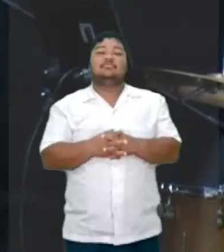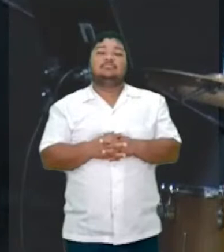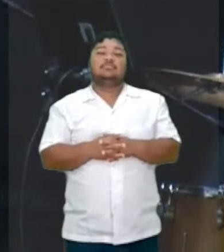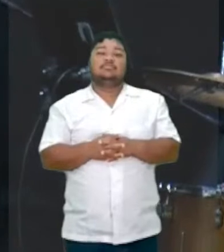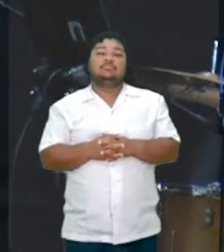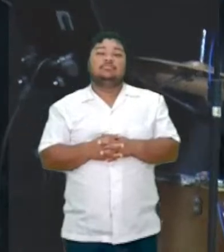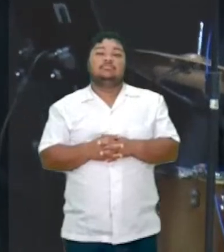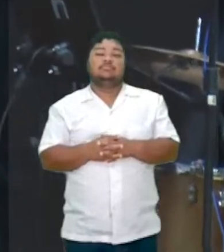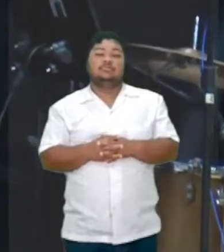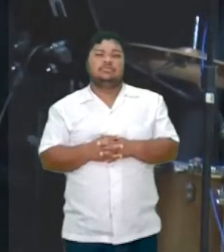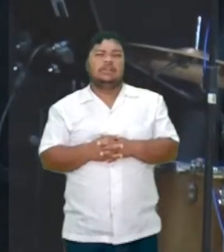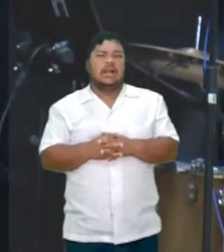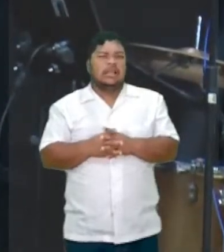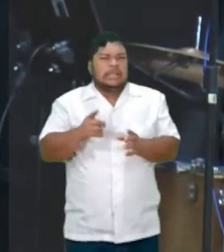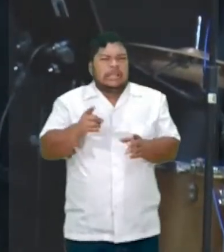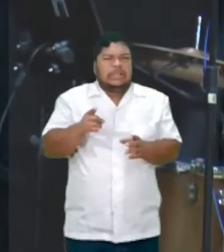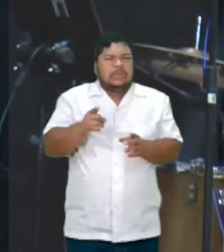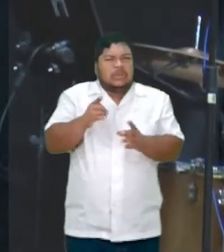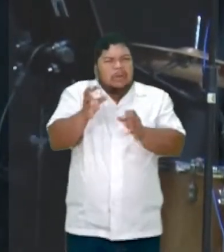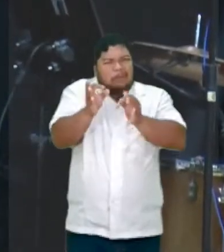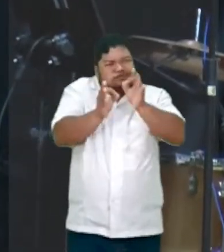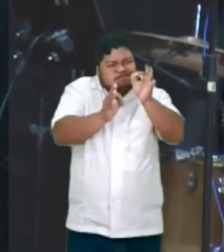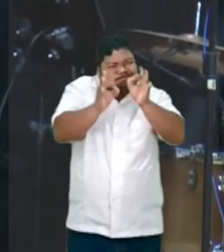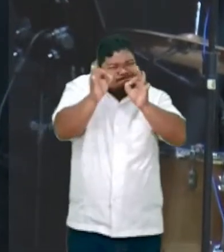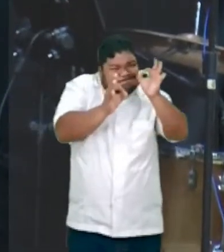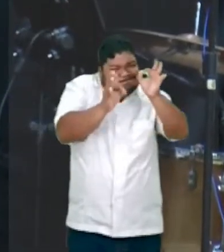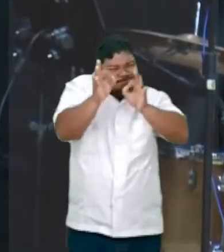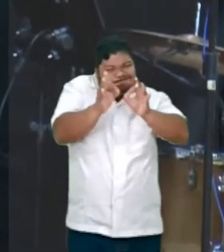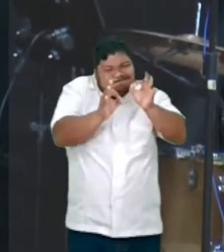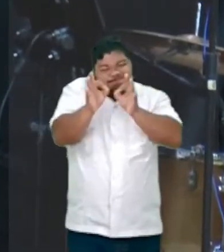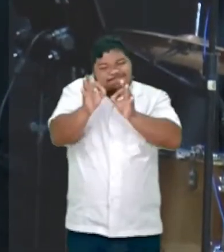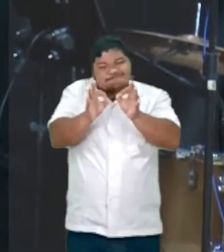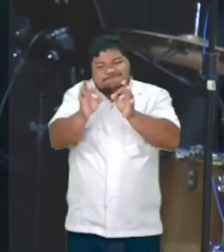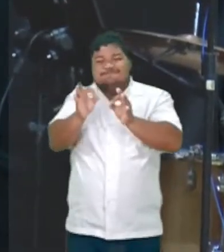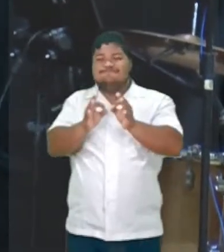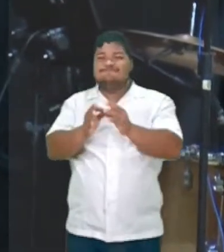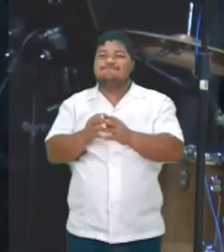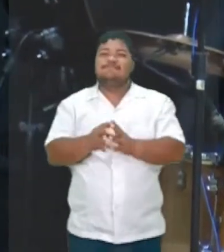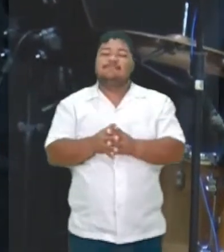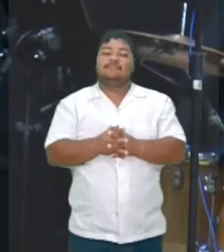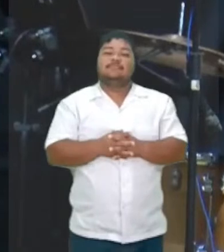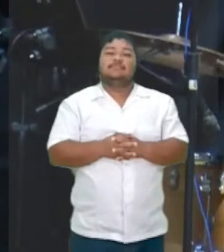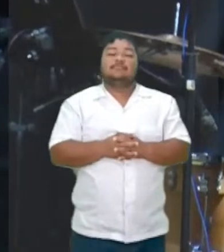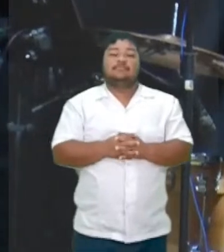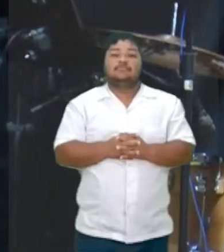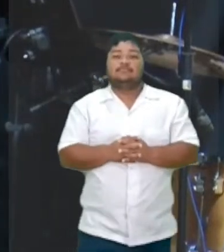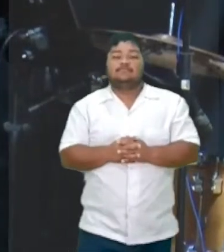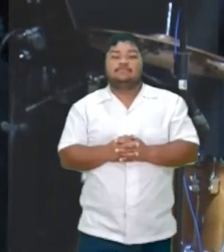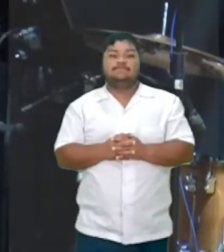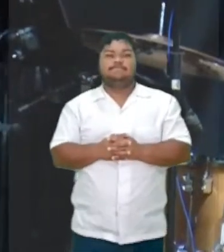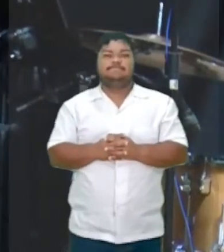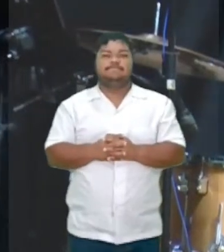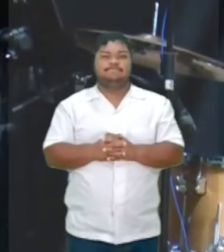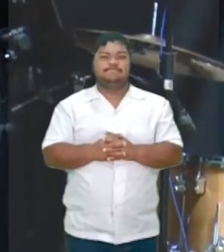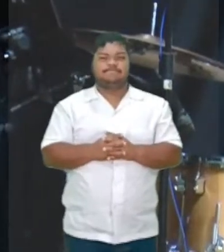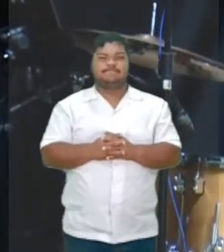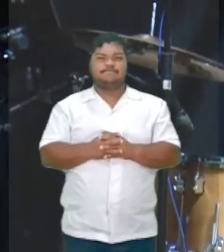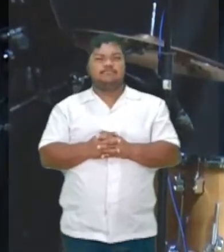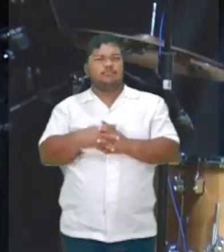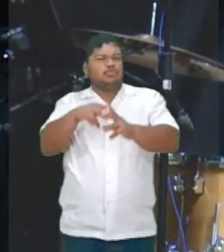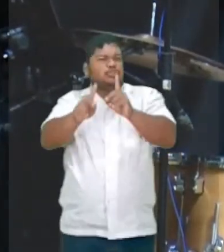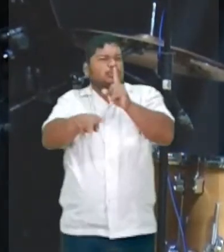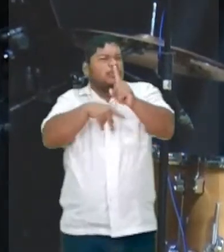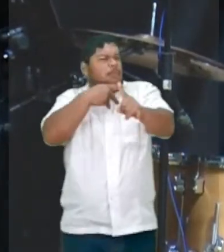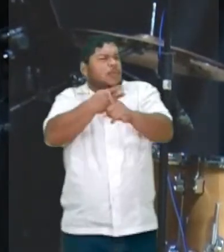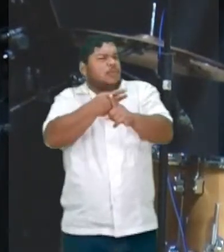E aquele que organizou o livro de Isaías, ele colocou exatamente logo depois do capítulo 40. E o que